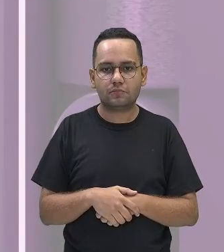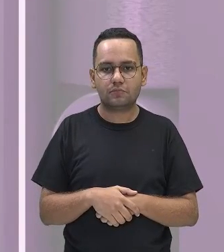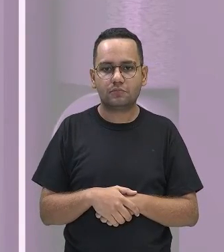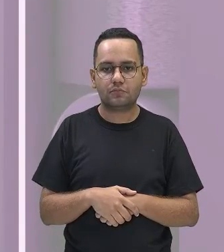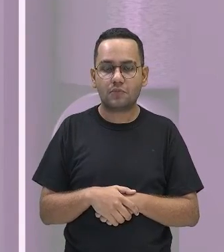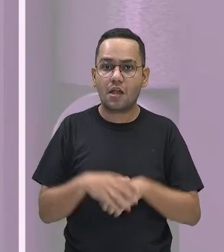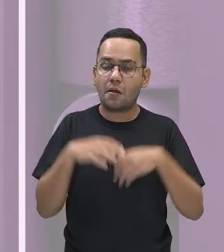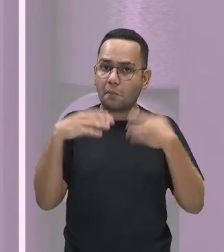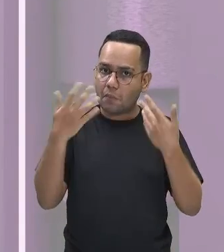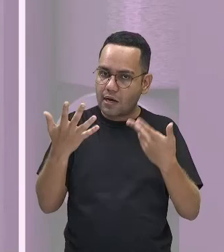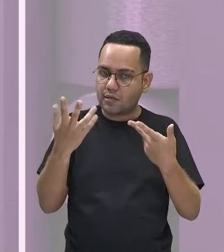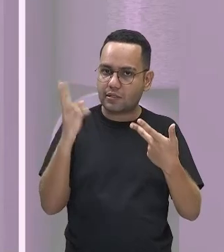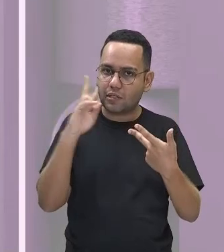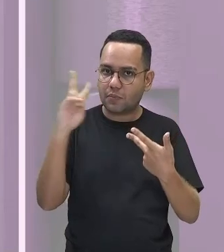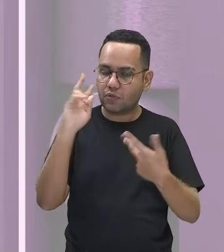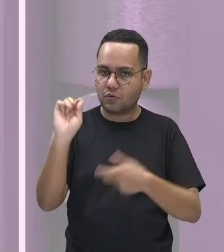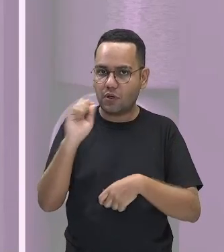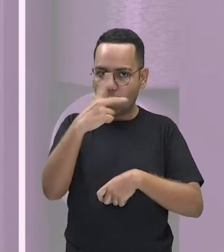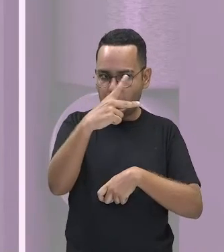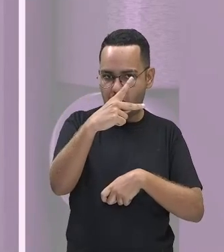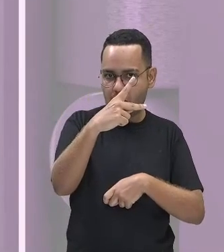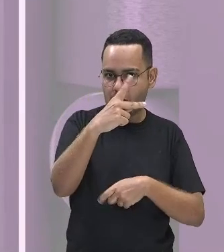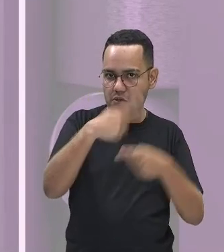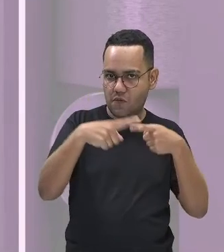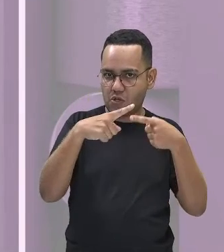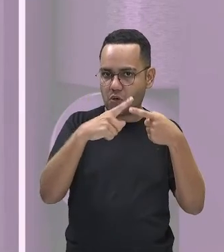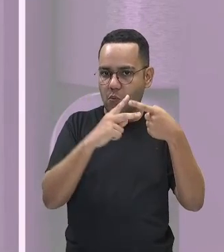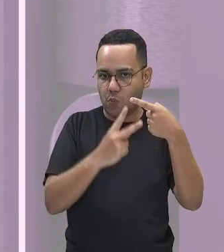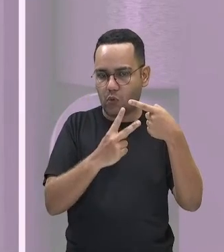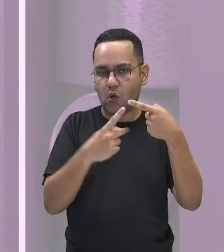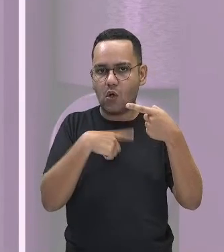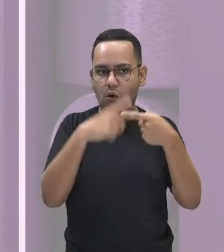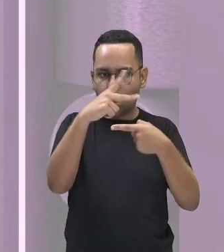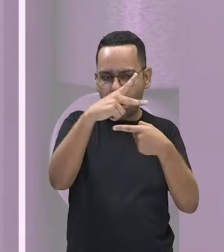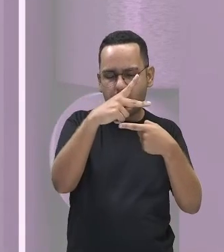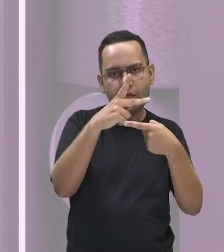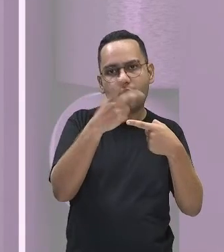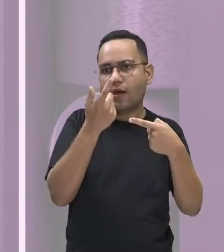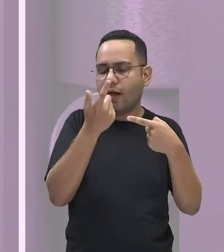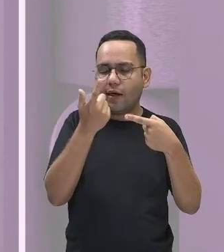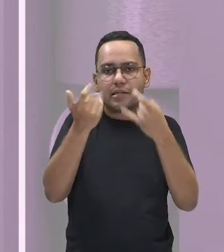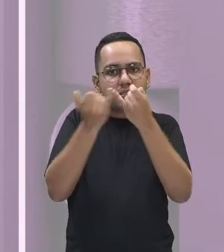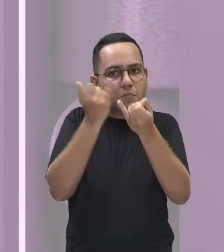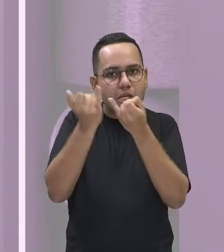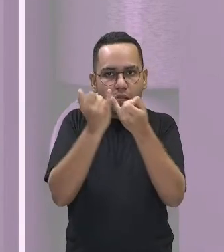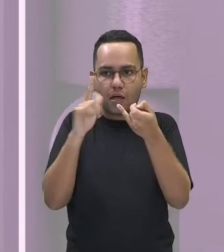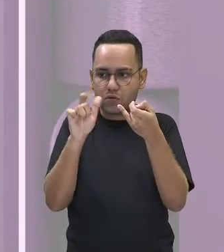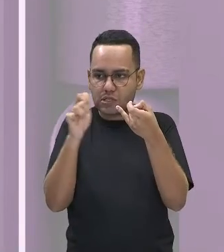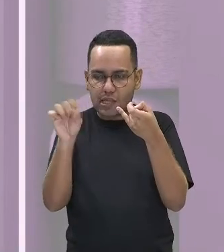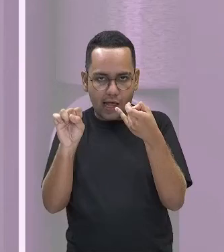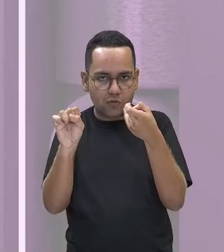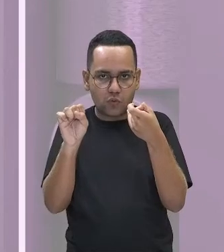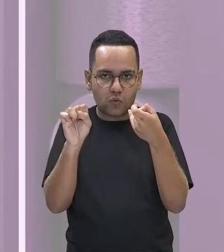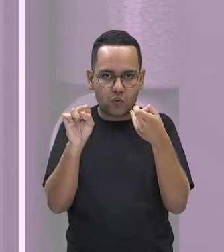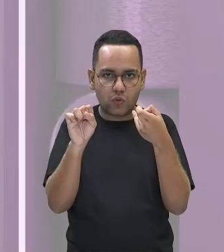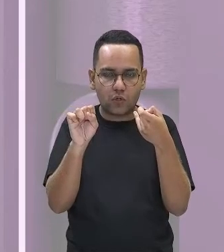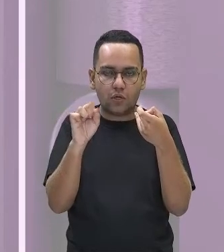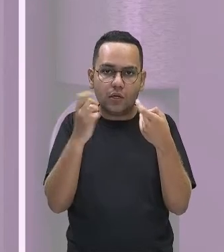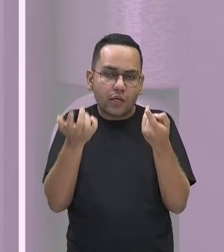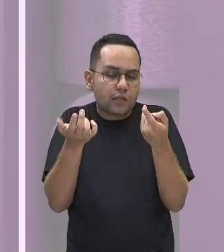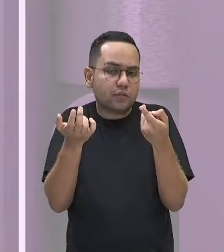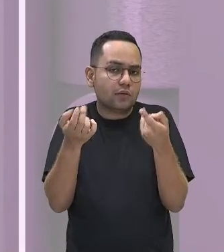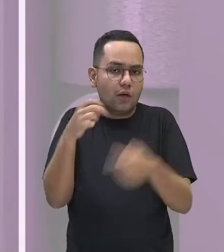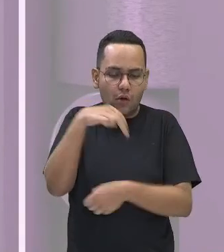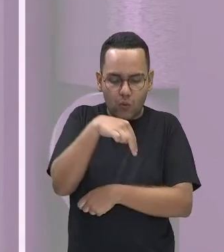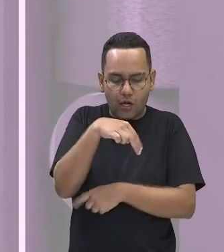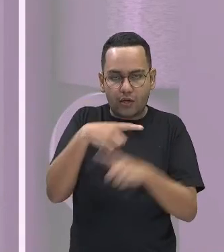perímetro de um polígono regular, já que todos os lados possuem a mesma medida, então você vai multiplicar a quantidade de lados por cada uma das